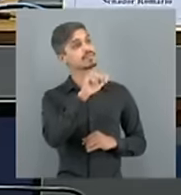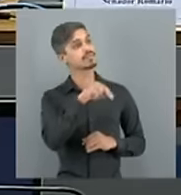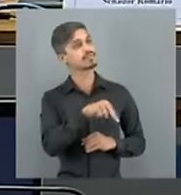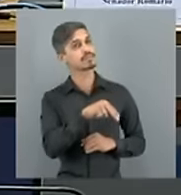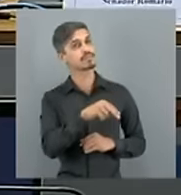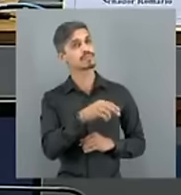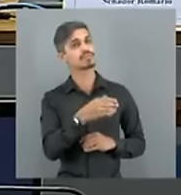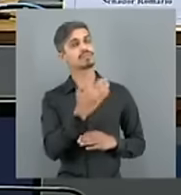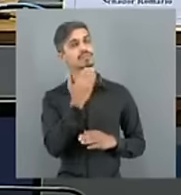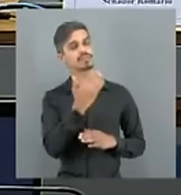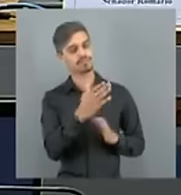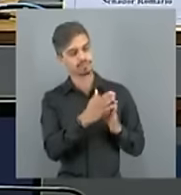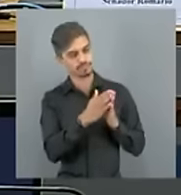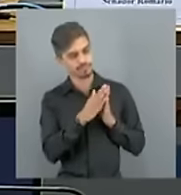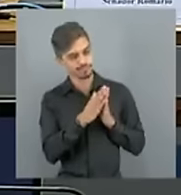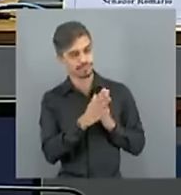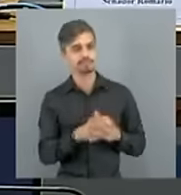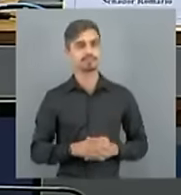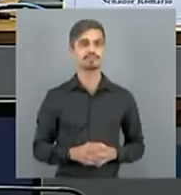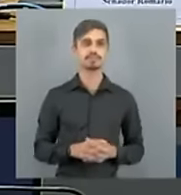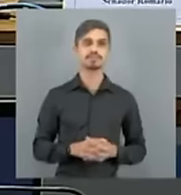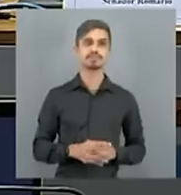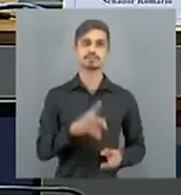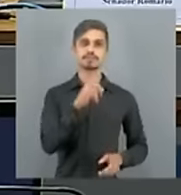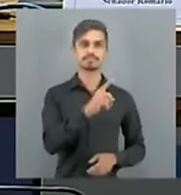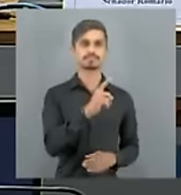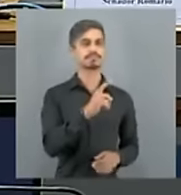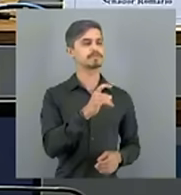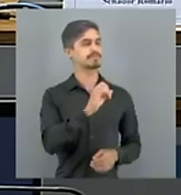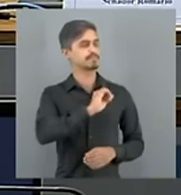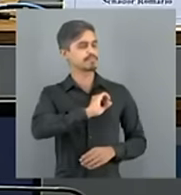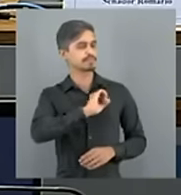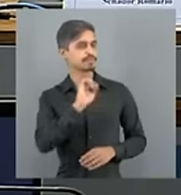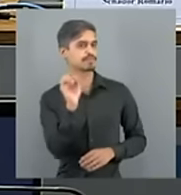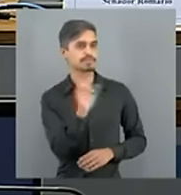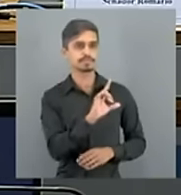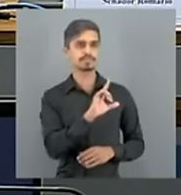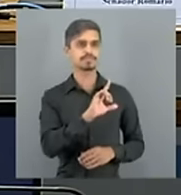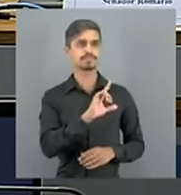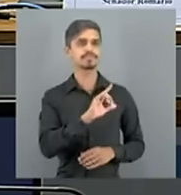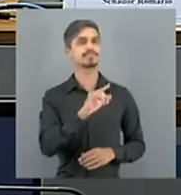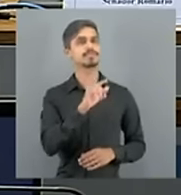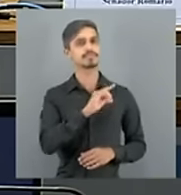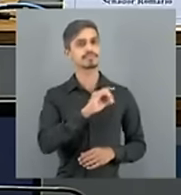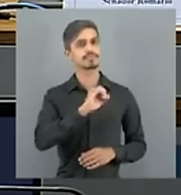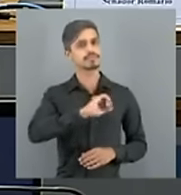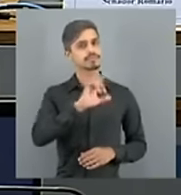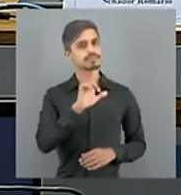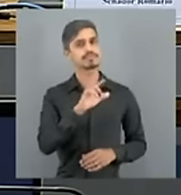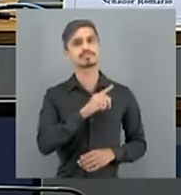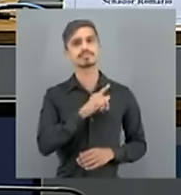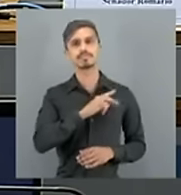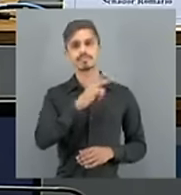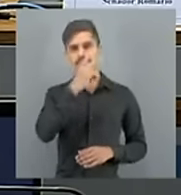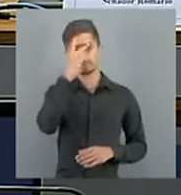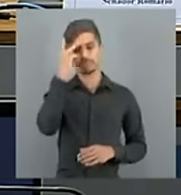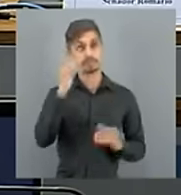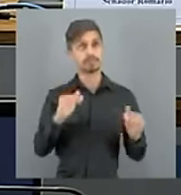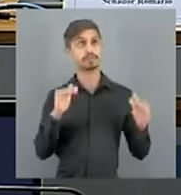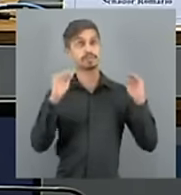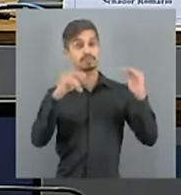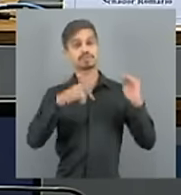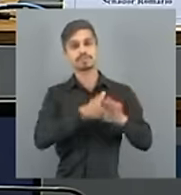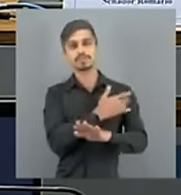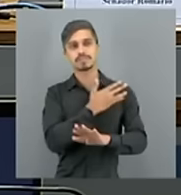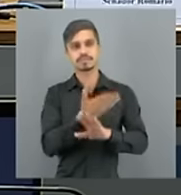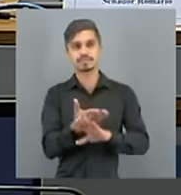William, por fineza, você evidentemente deve ter gravações de muita gente graúda durante esse período